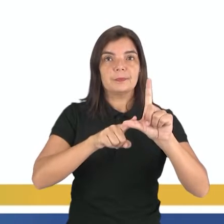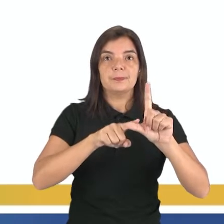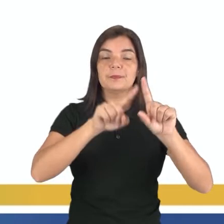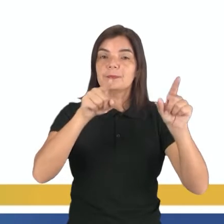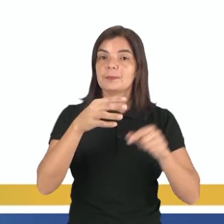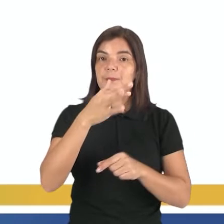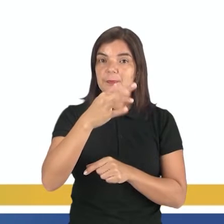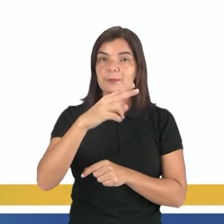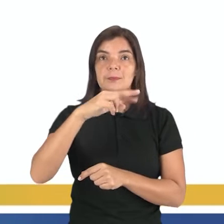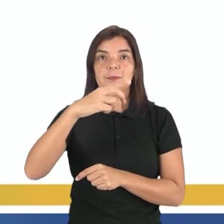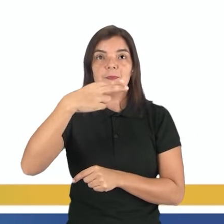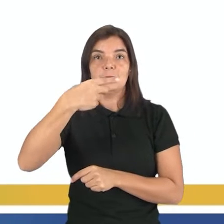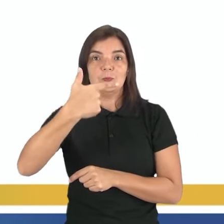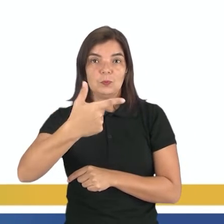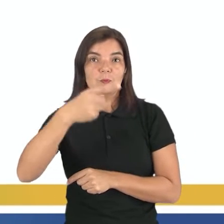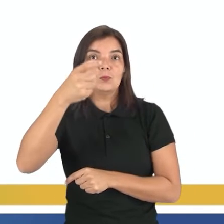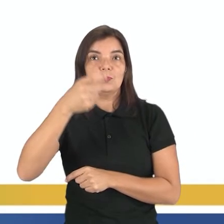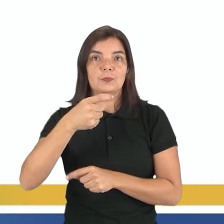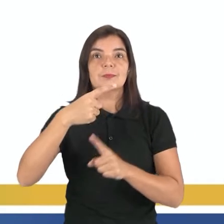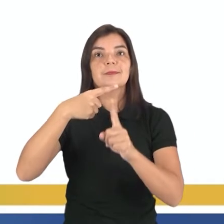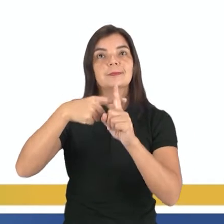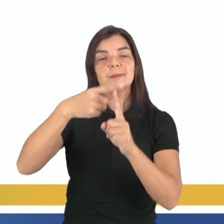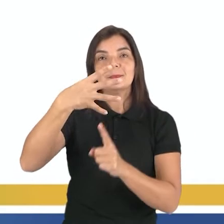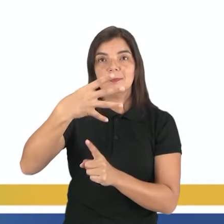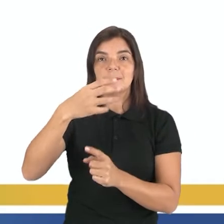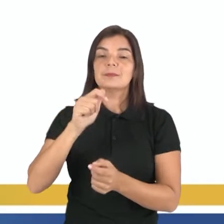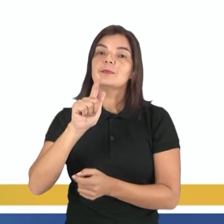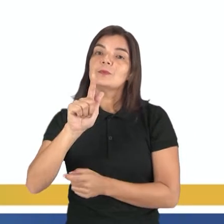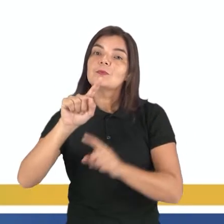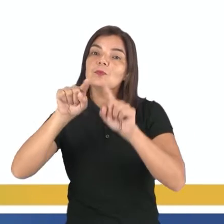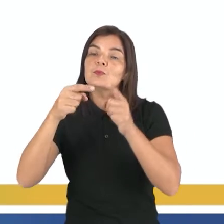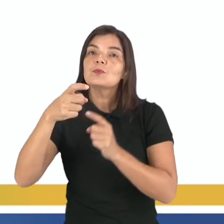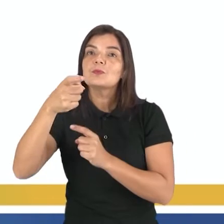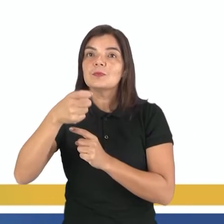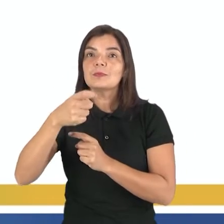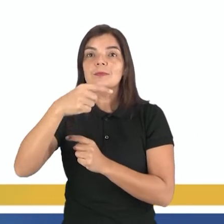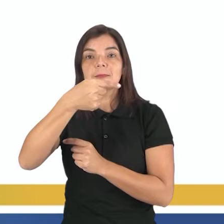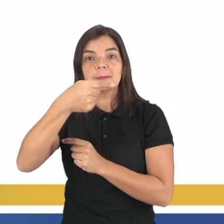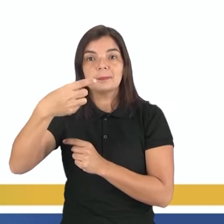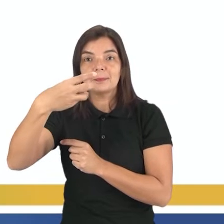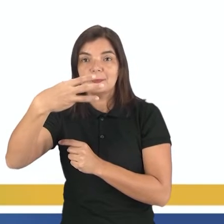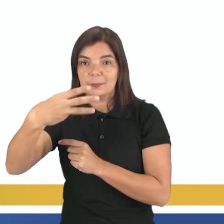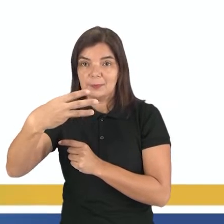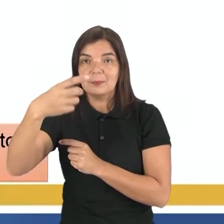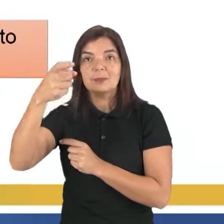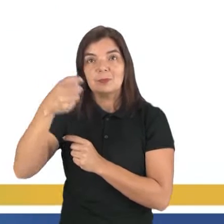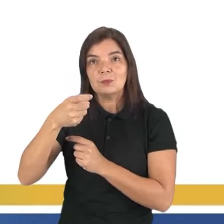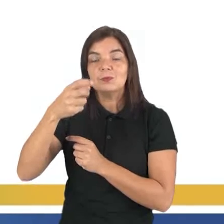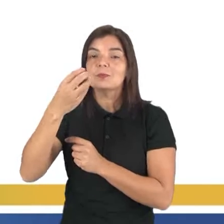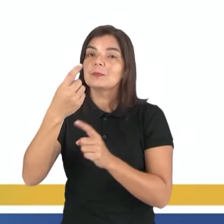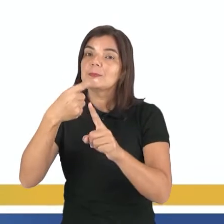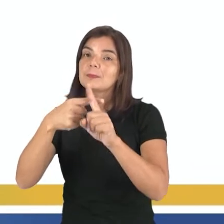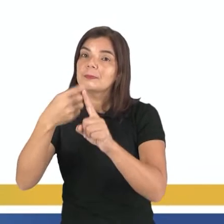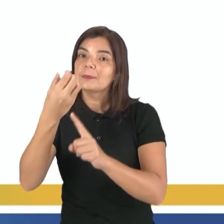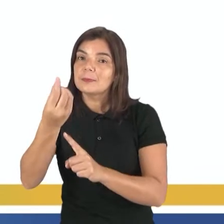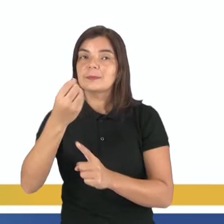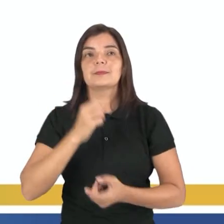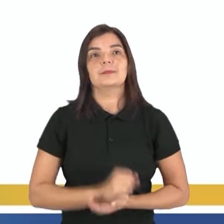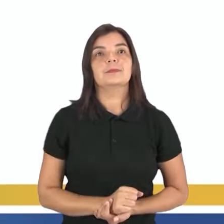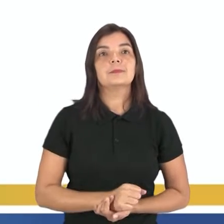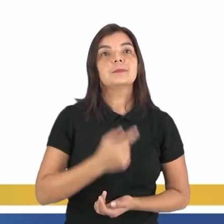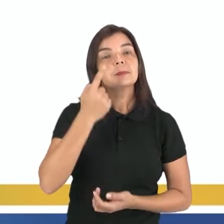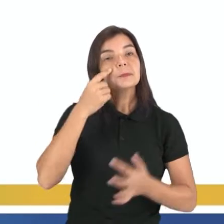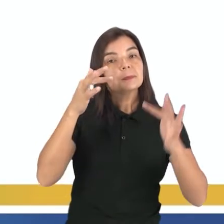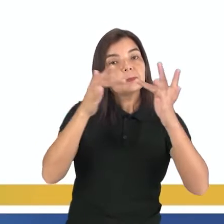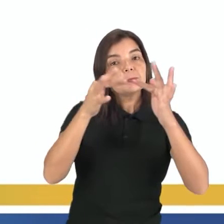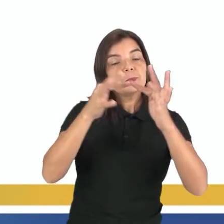f de x igual a 2x mais 4 e g de x igual a menos 3x mais 6. Para a